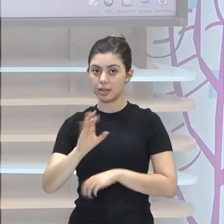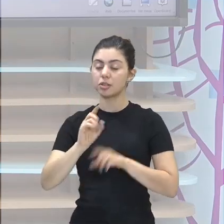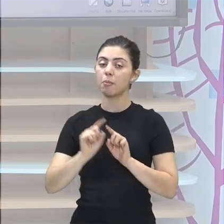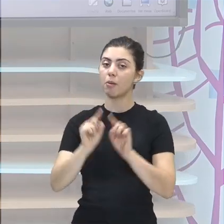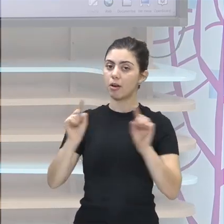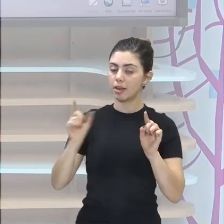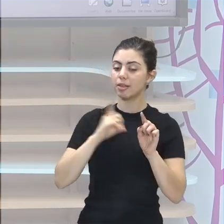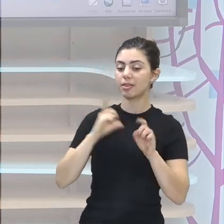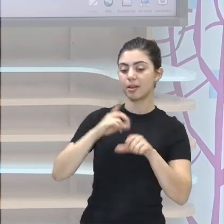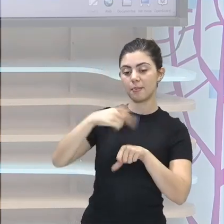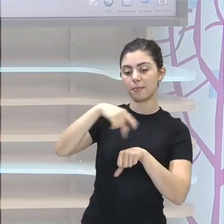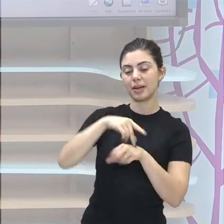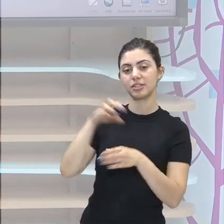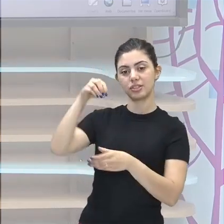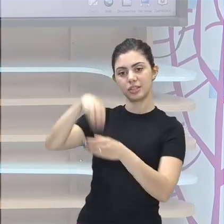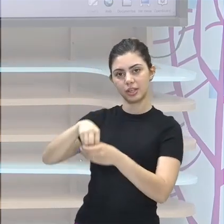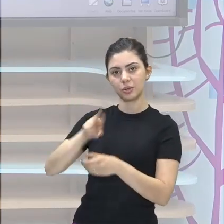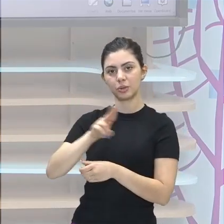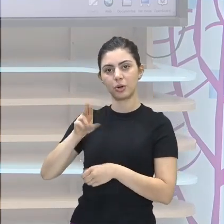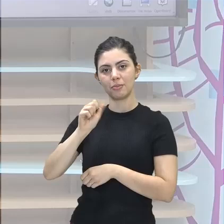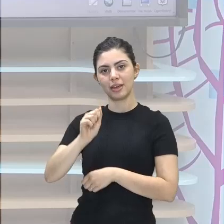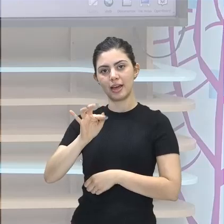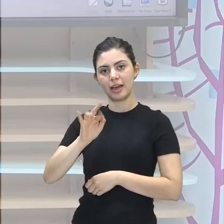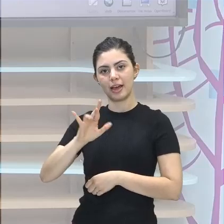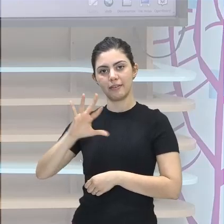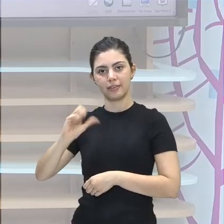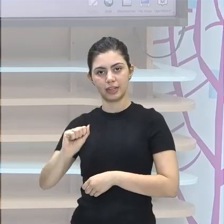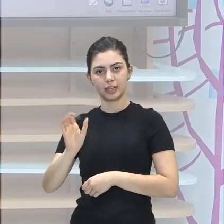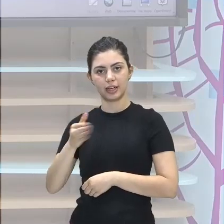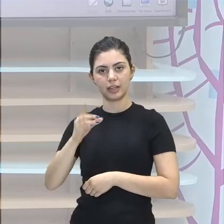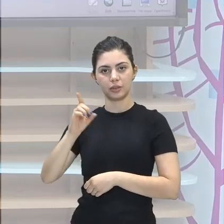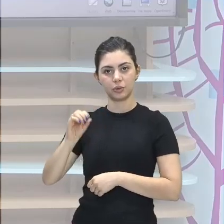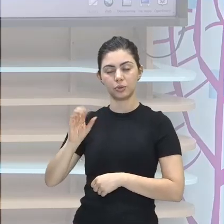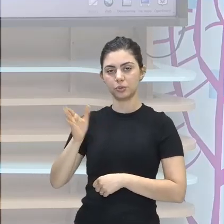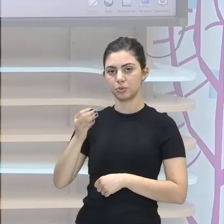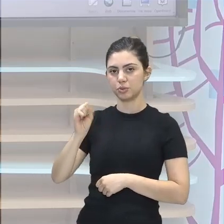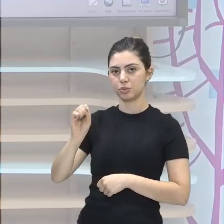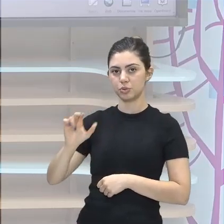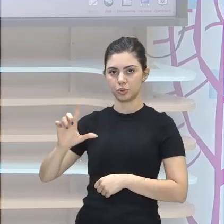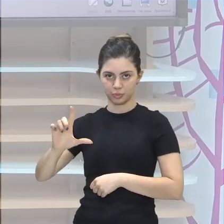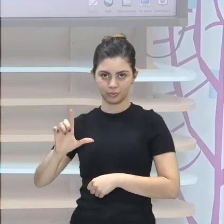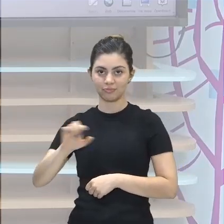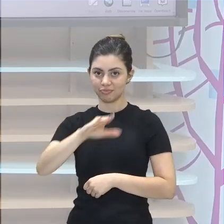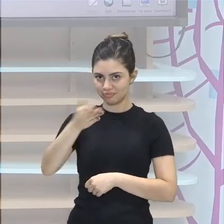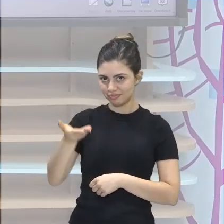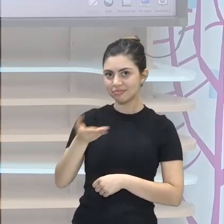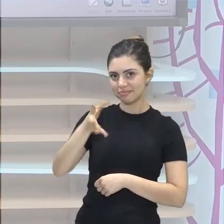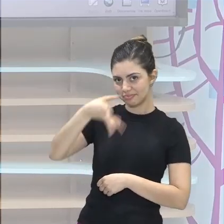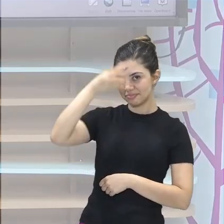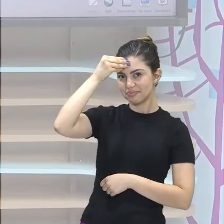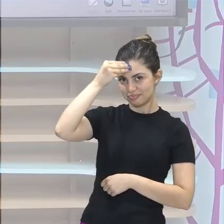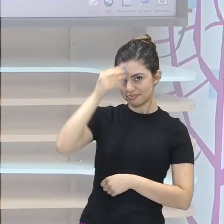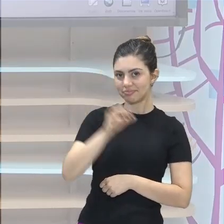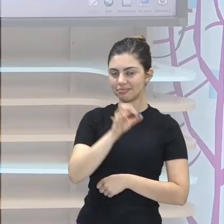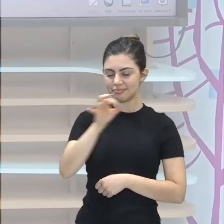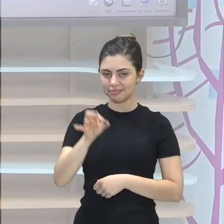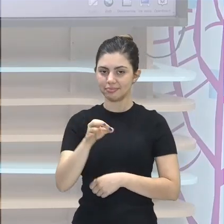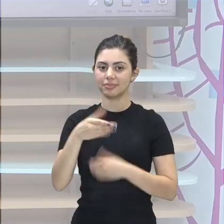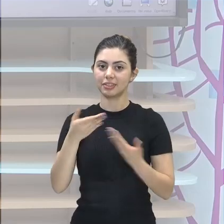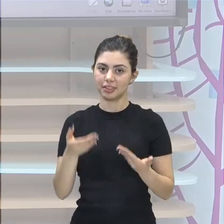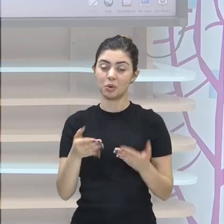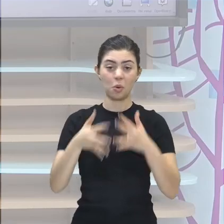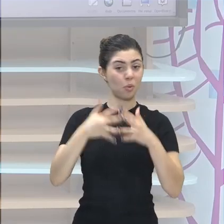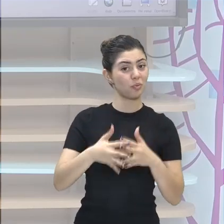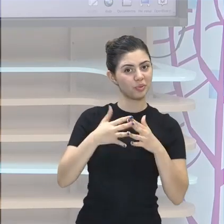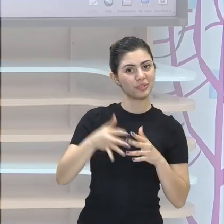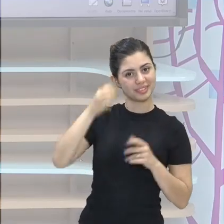existe um país chamado África do Sul, né, que é esse aqui. Então, por favor, hein? Aí para frente, na vida de vocês, aí não vão confundir